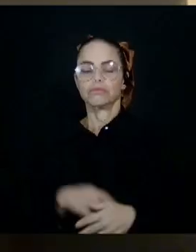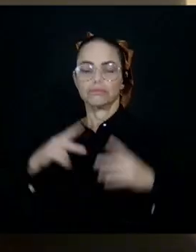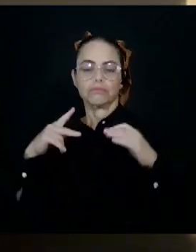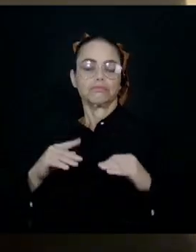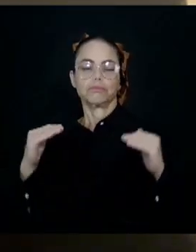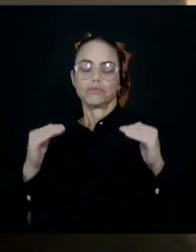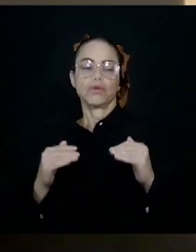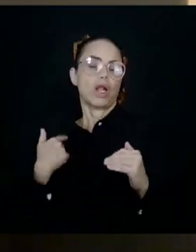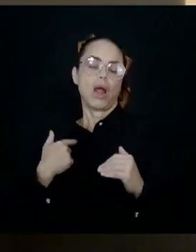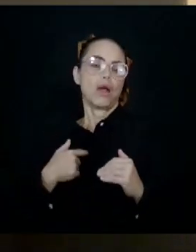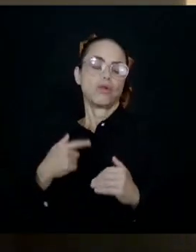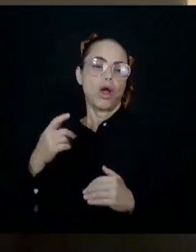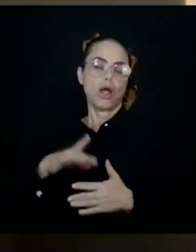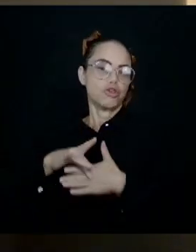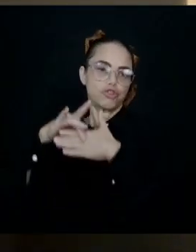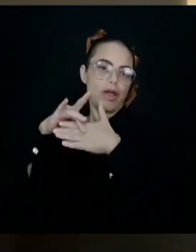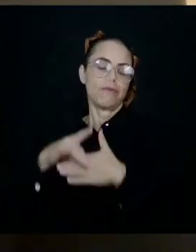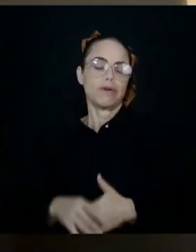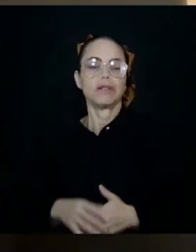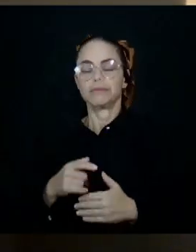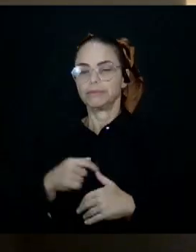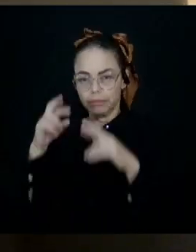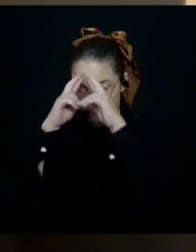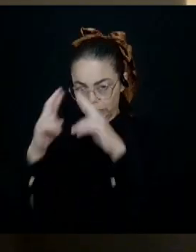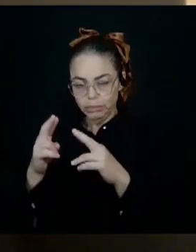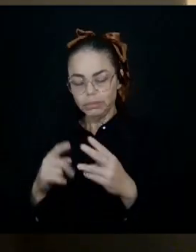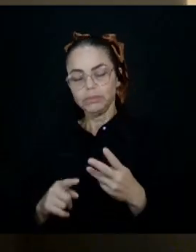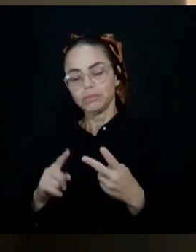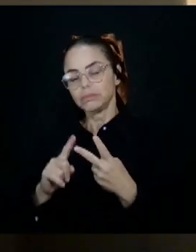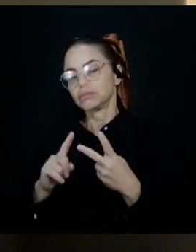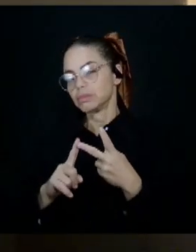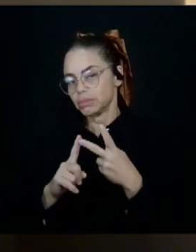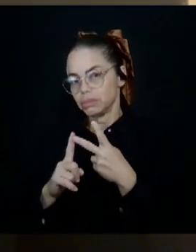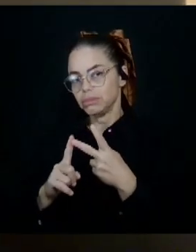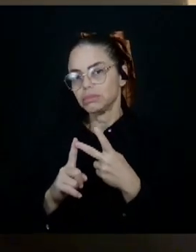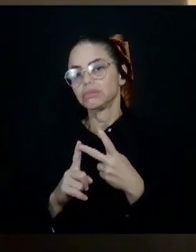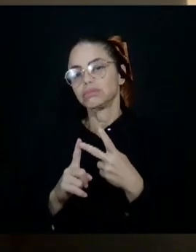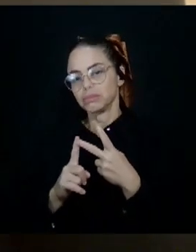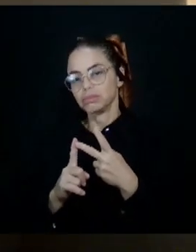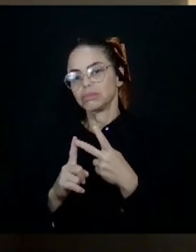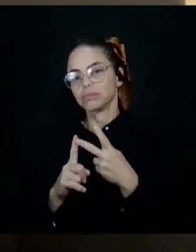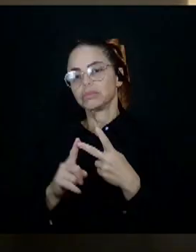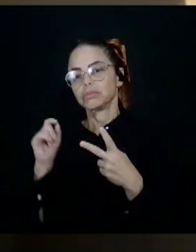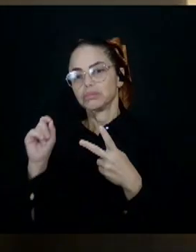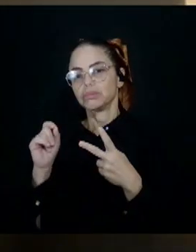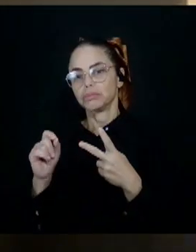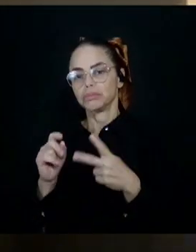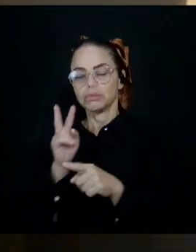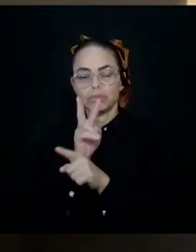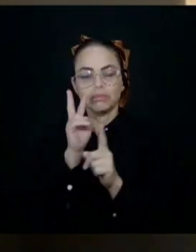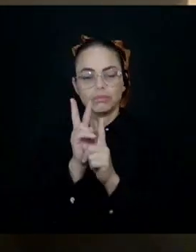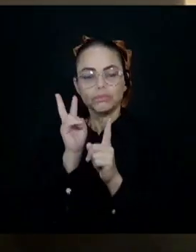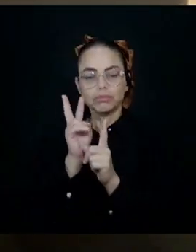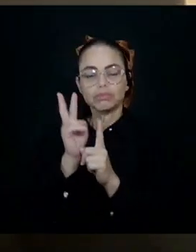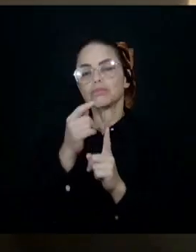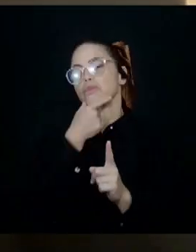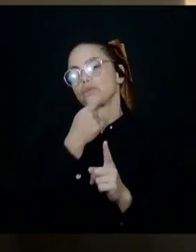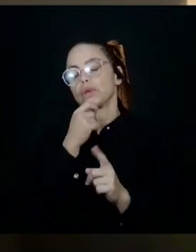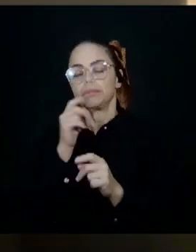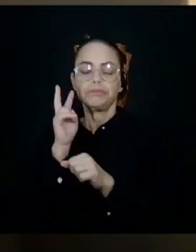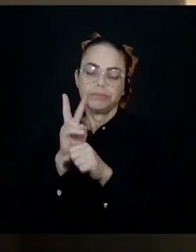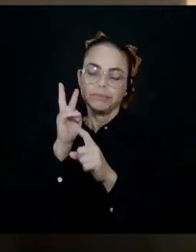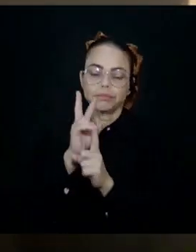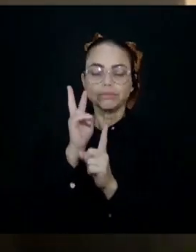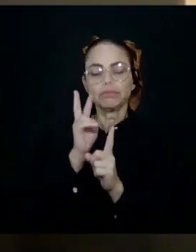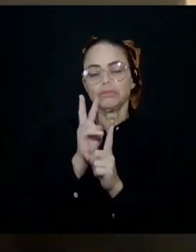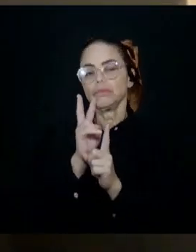o respeito é a base de tudo. O segundo pilar das 3 é a questão da proteção, né? O homem tem a obrigação, eu digo